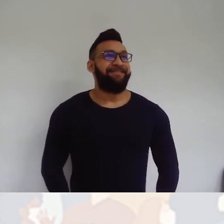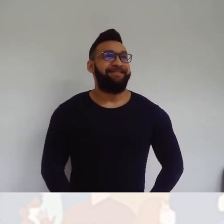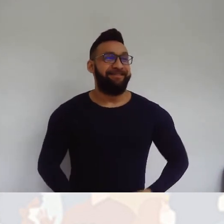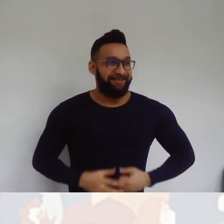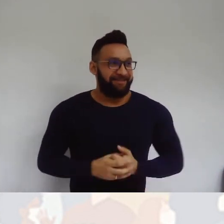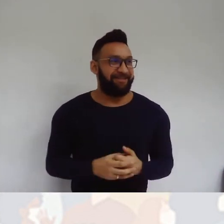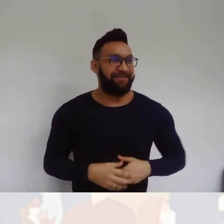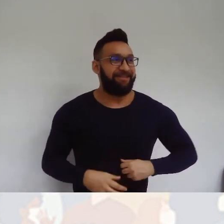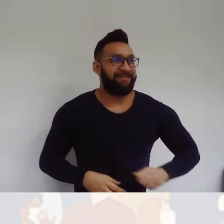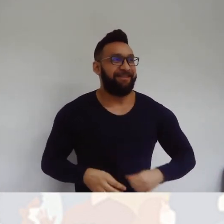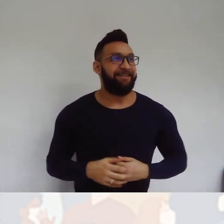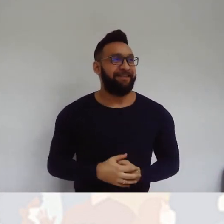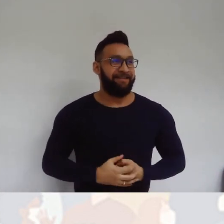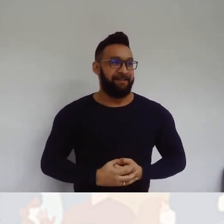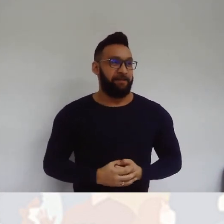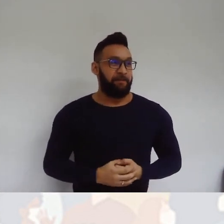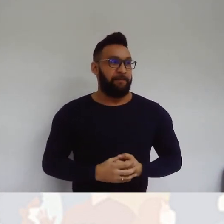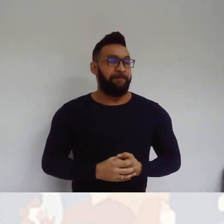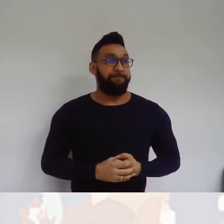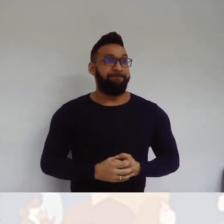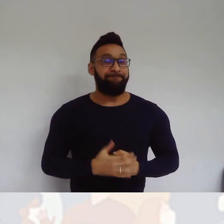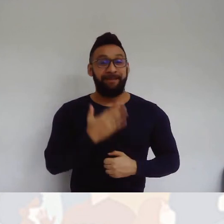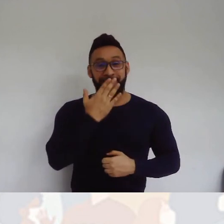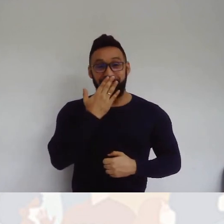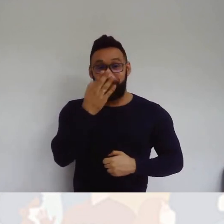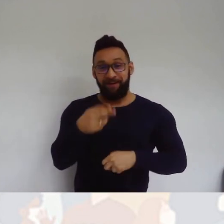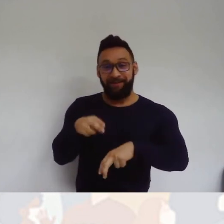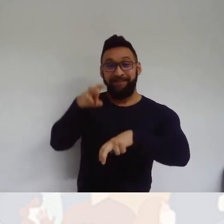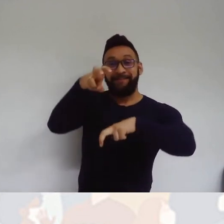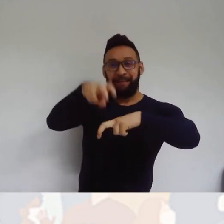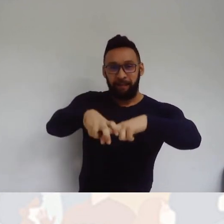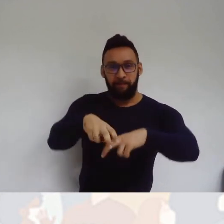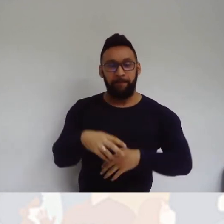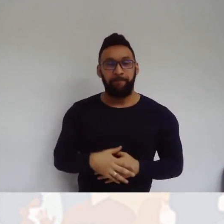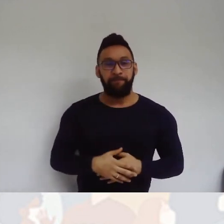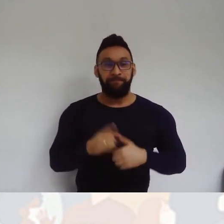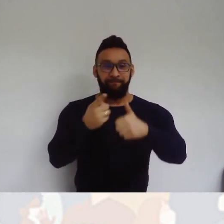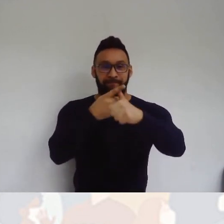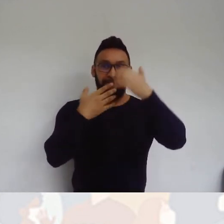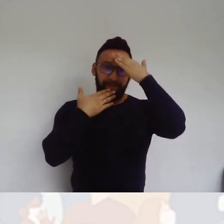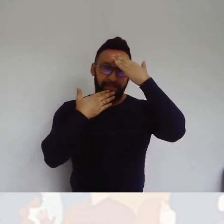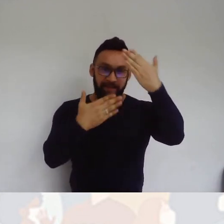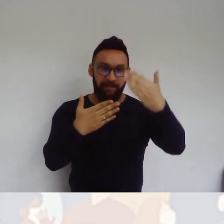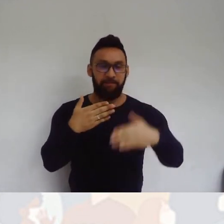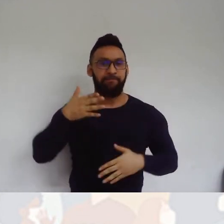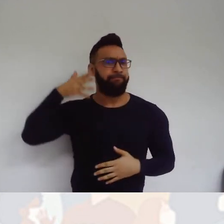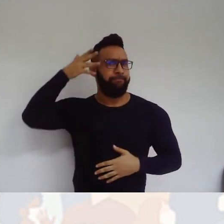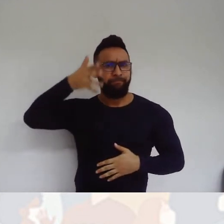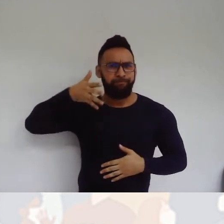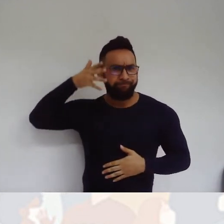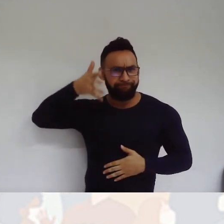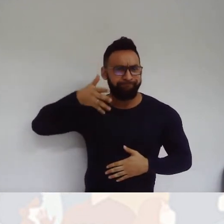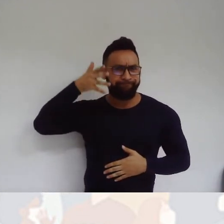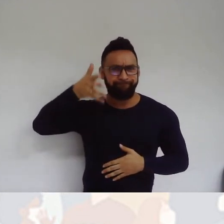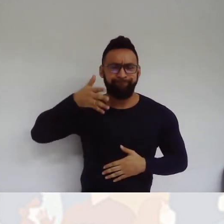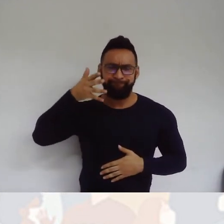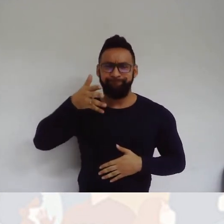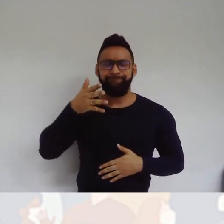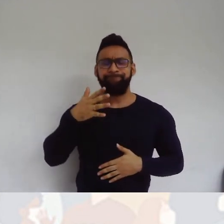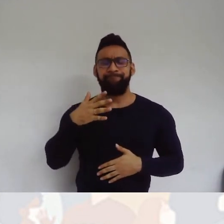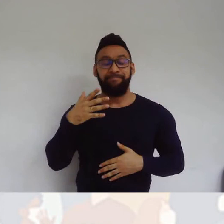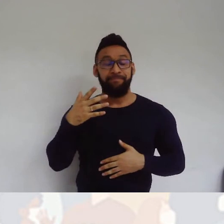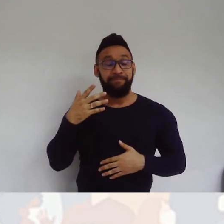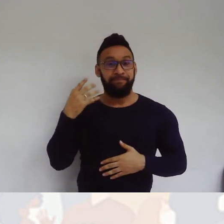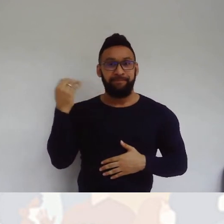da Bom, sentar aqui. Primeiro, eu queria agradecer, né, uma fala tão